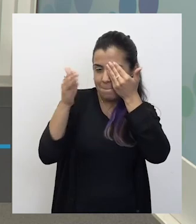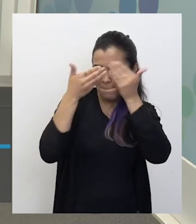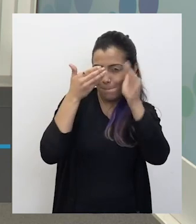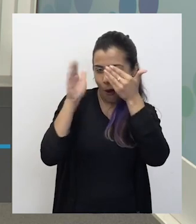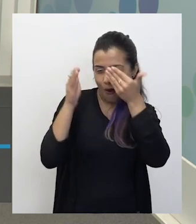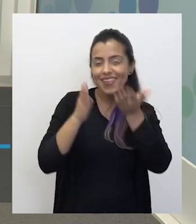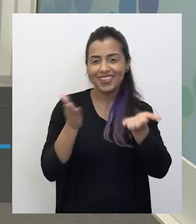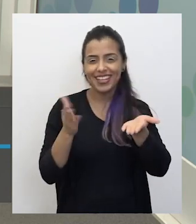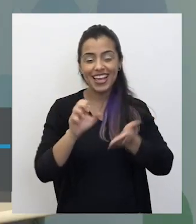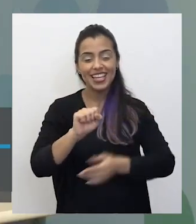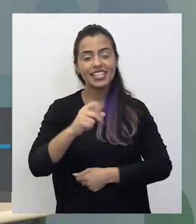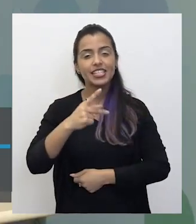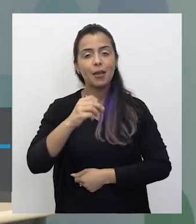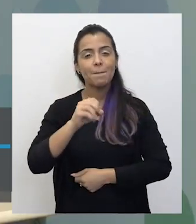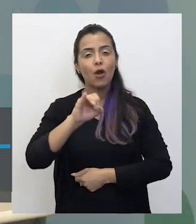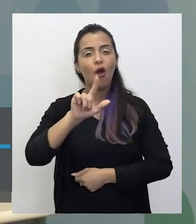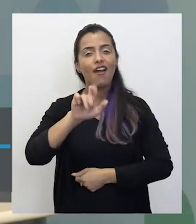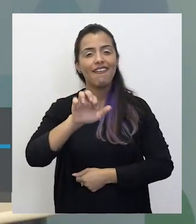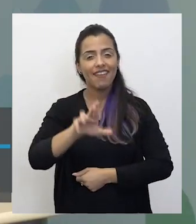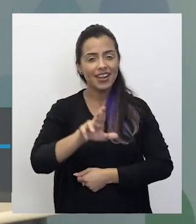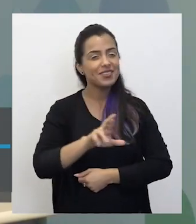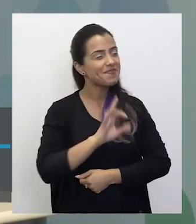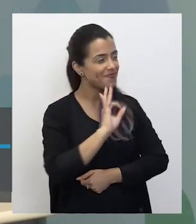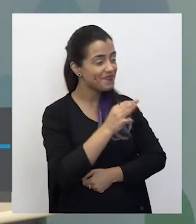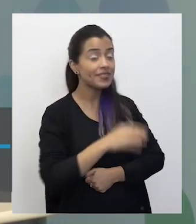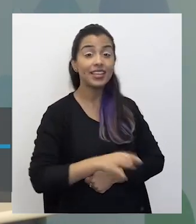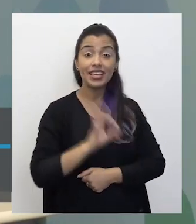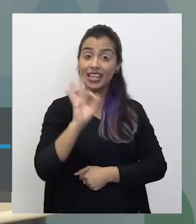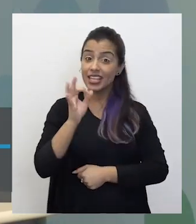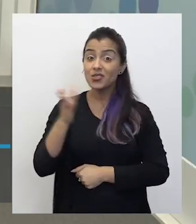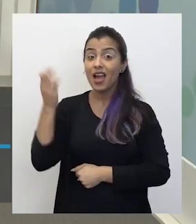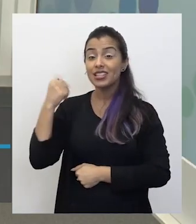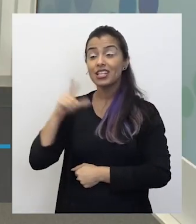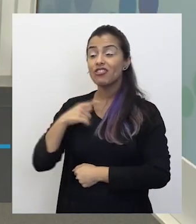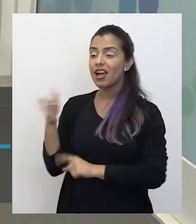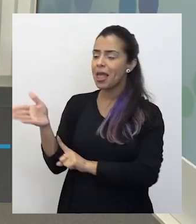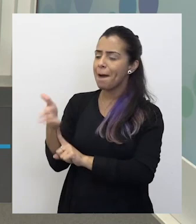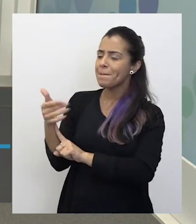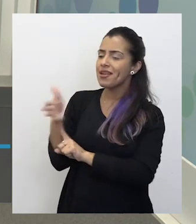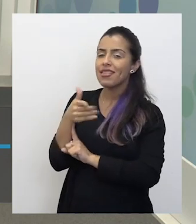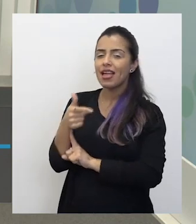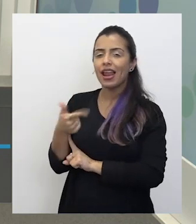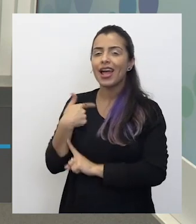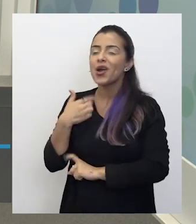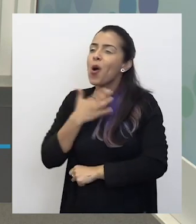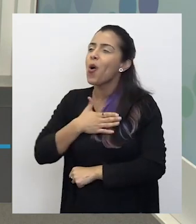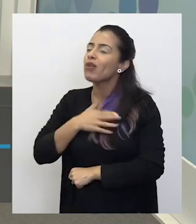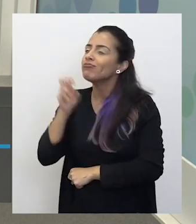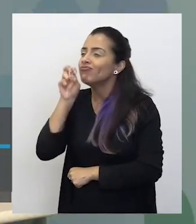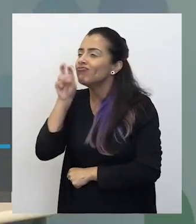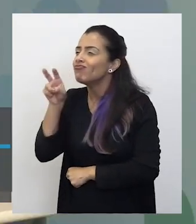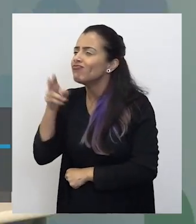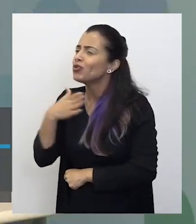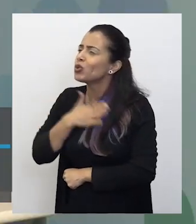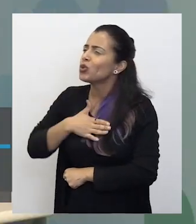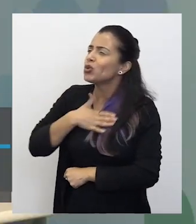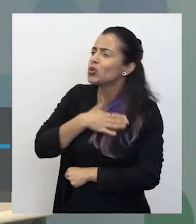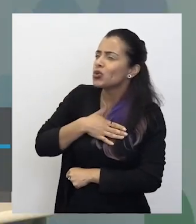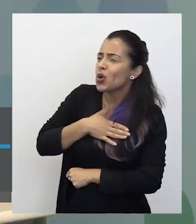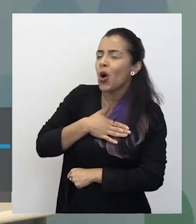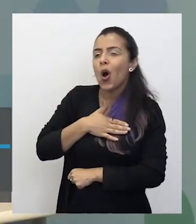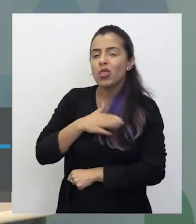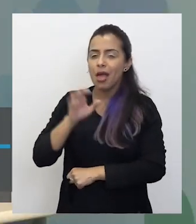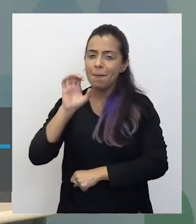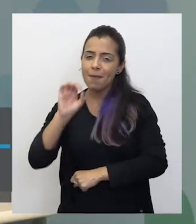atividade, ela traz para nós a questão das bandeiras, né? Eu, quando era mais novo, professor, eu gostava muito das bandeiras, os atlas, a Copa